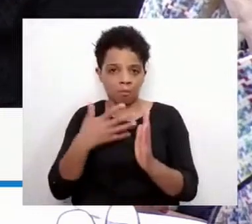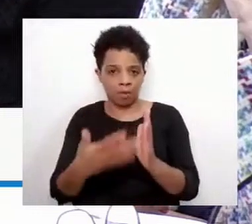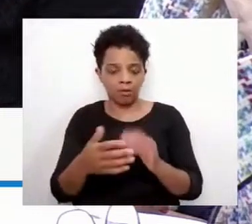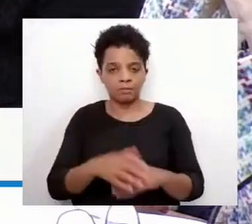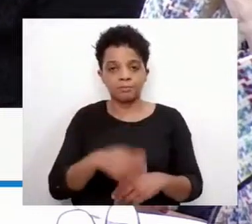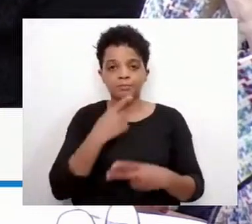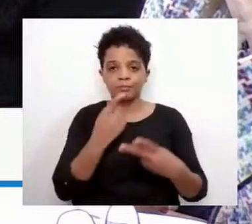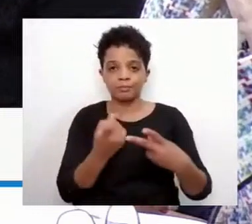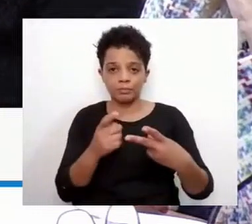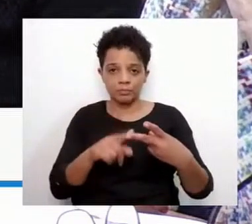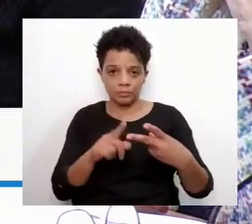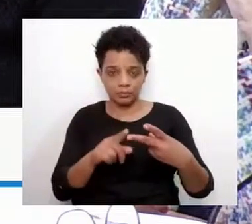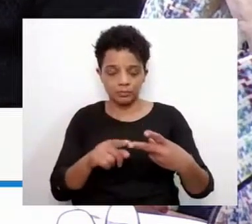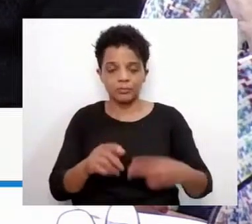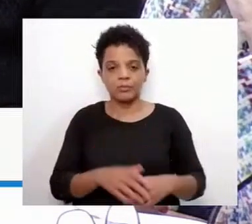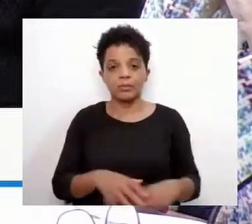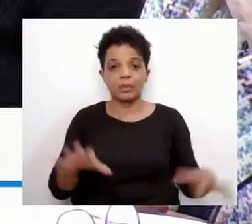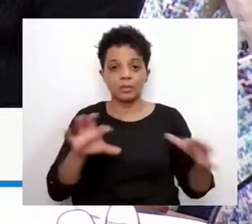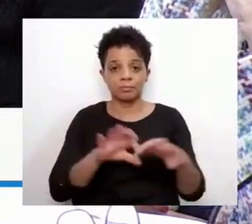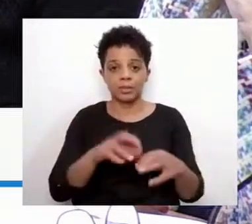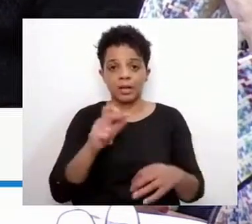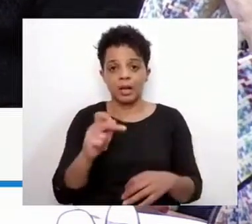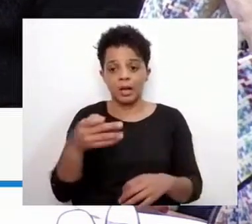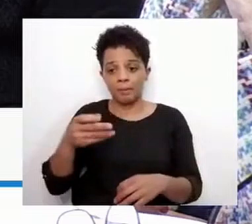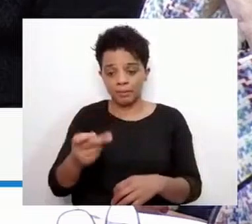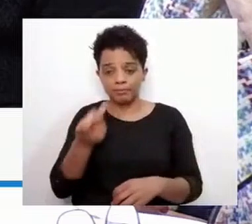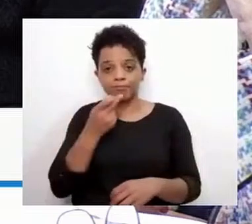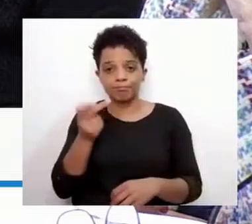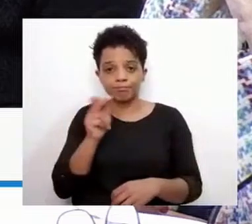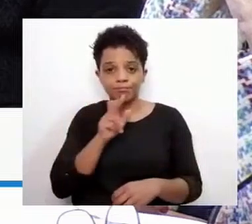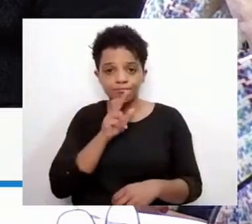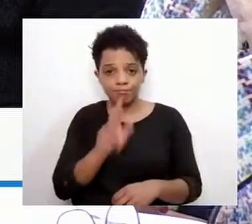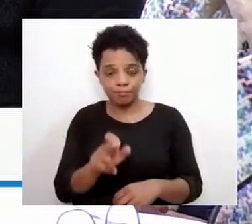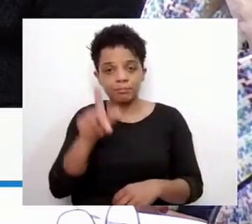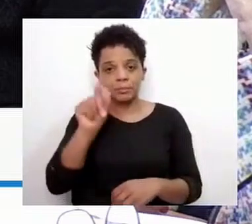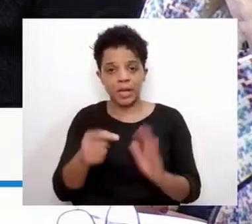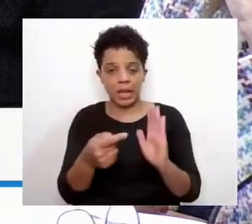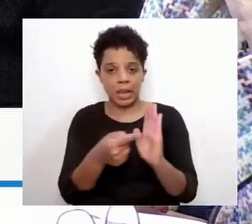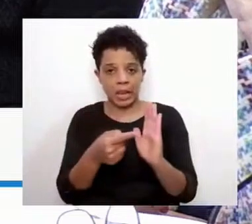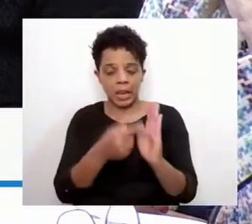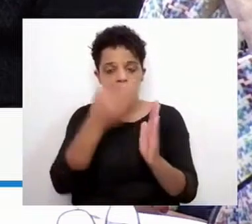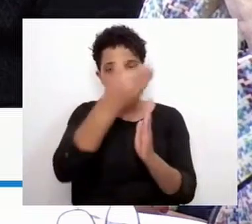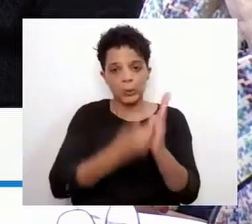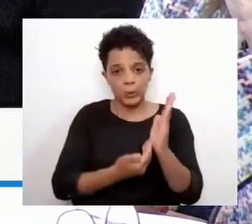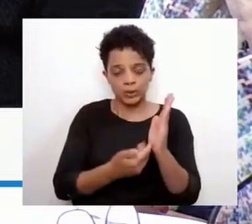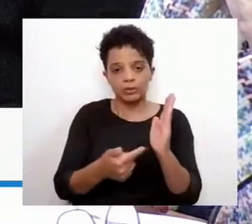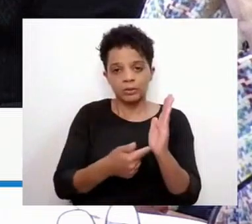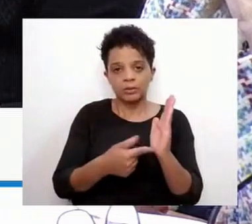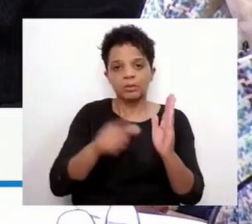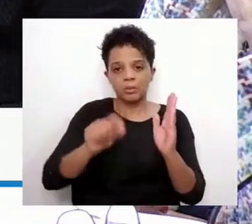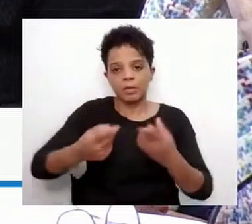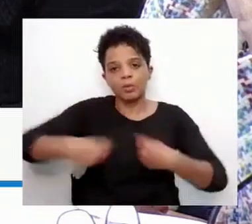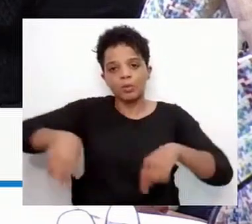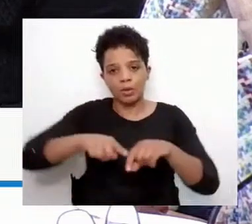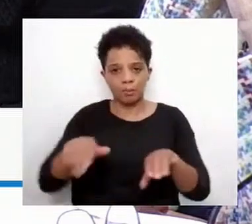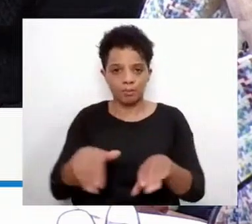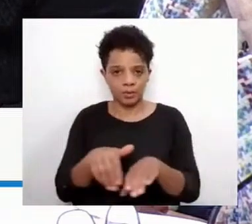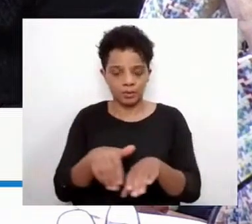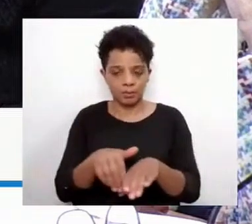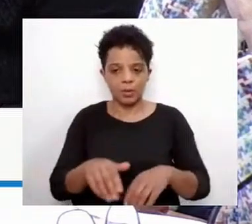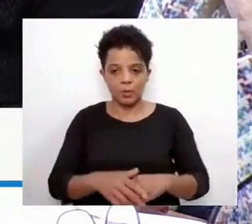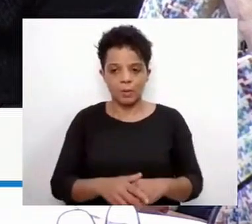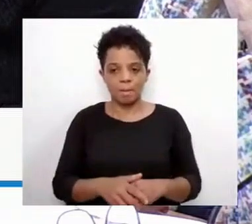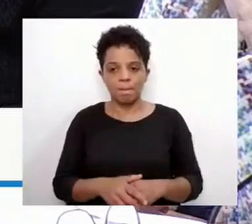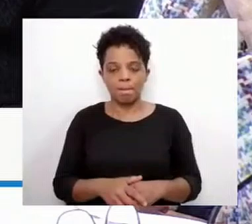saber, relativamente à resposta da APA, que é outra das entidades que está citada no documento como tendo reunido com